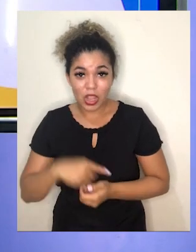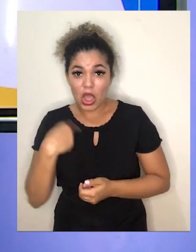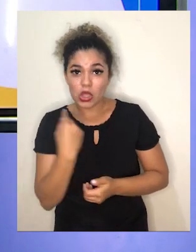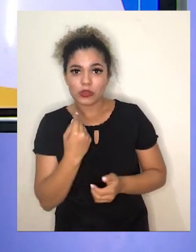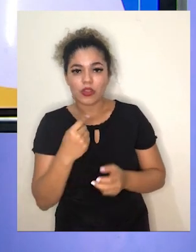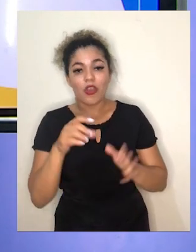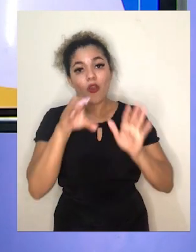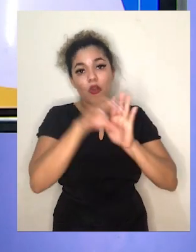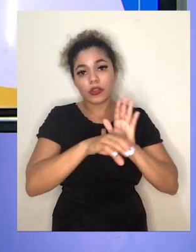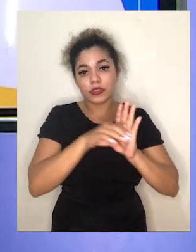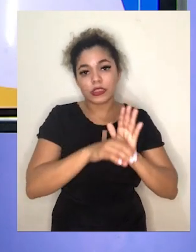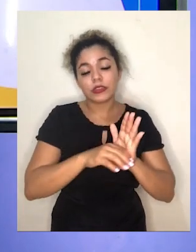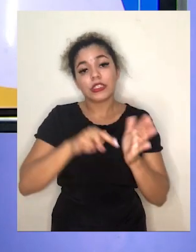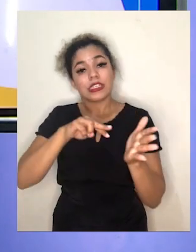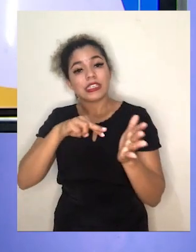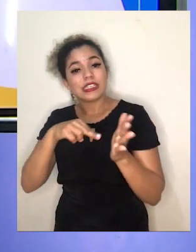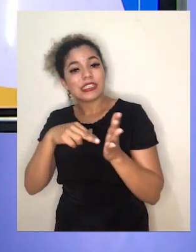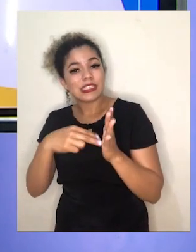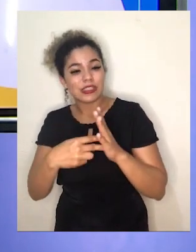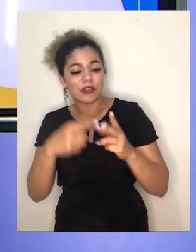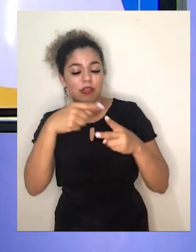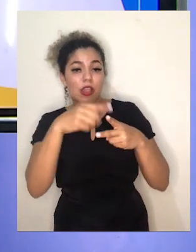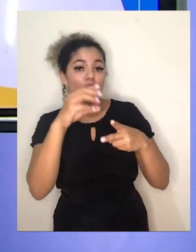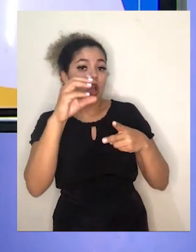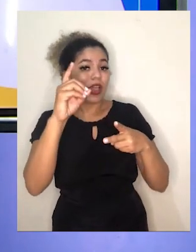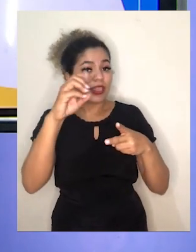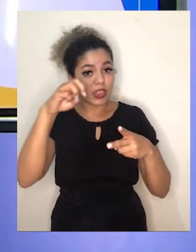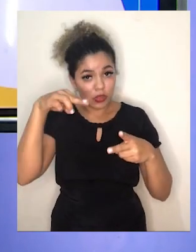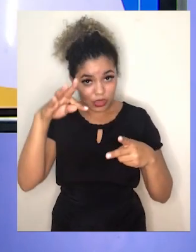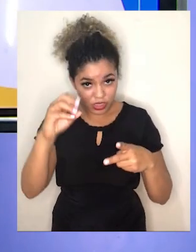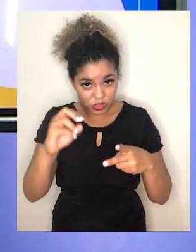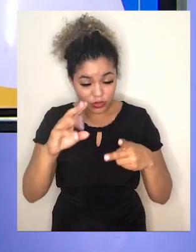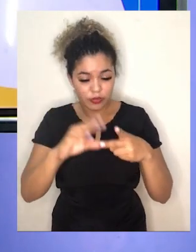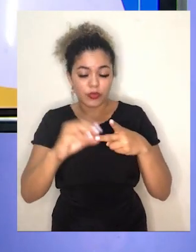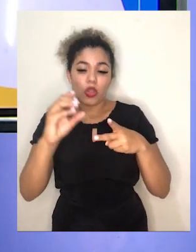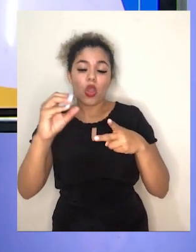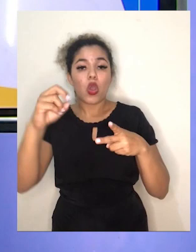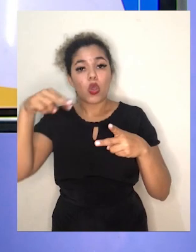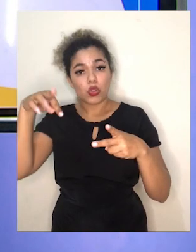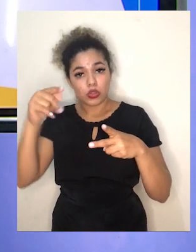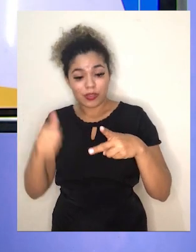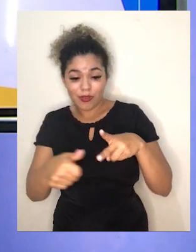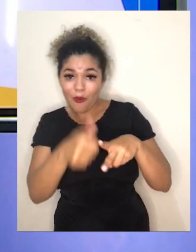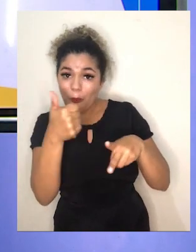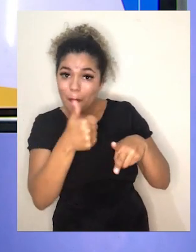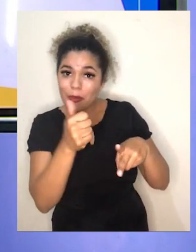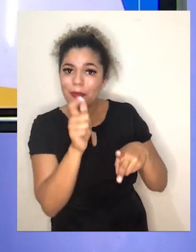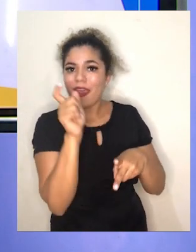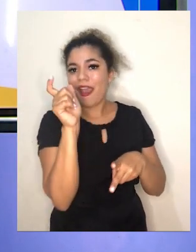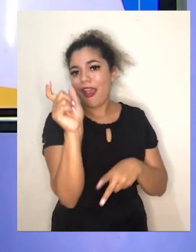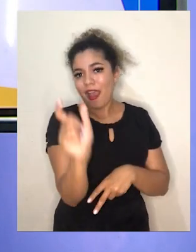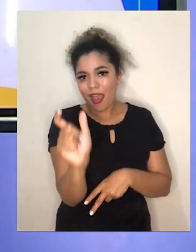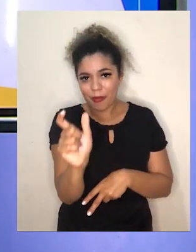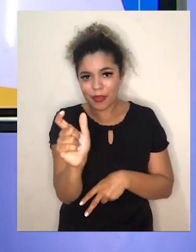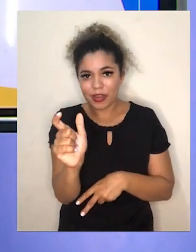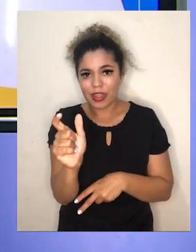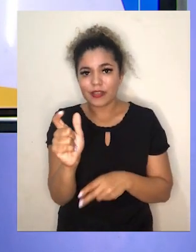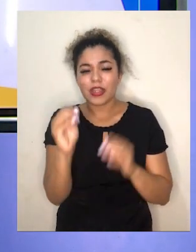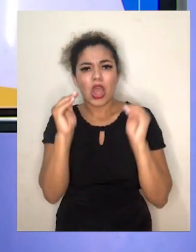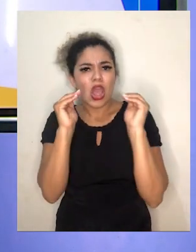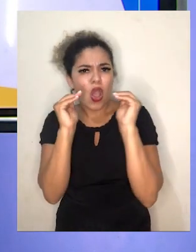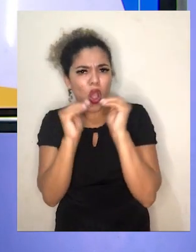conceituamos sentido conotativo e denotativo da seguinte forma. Denotativo é a palavra conforme o